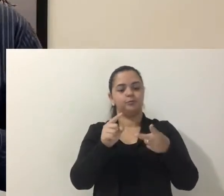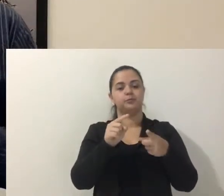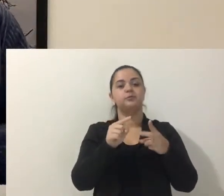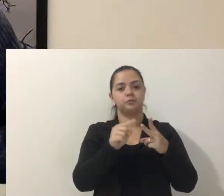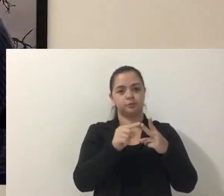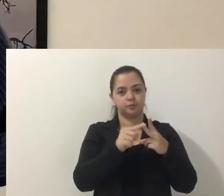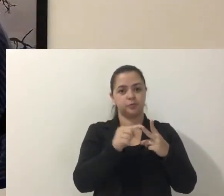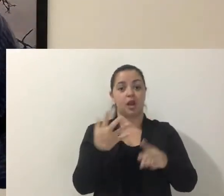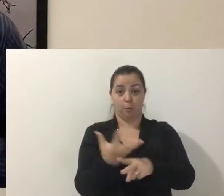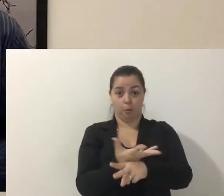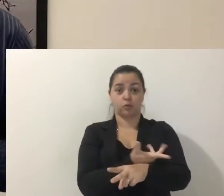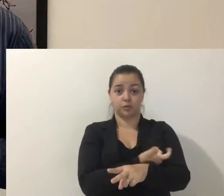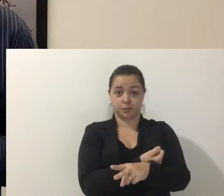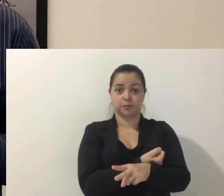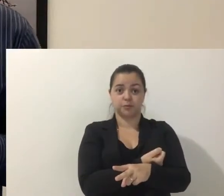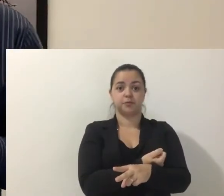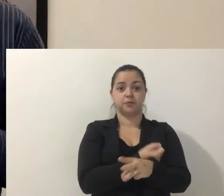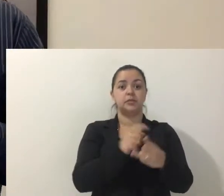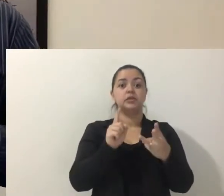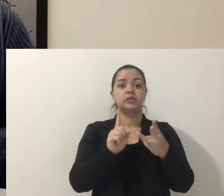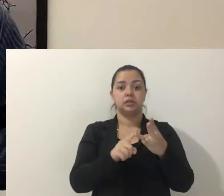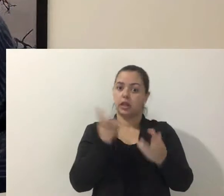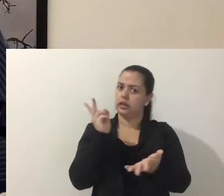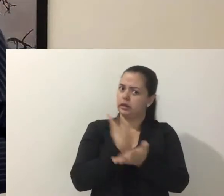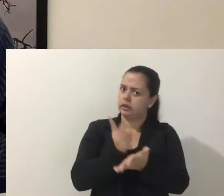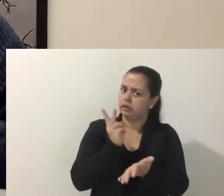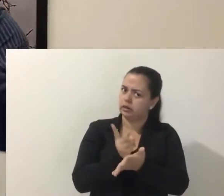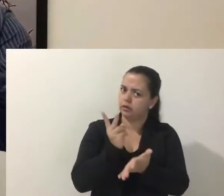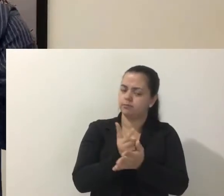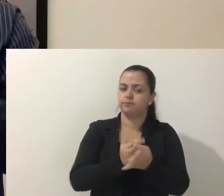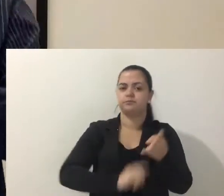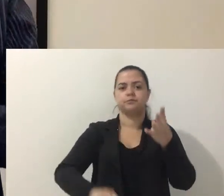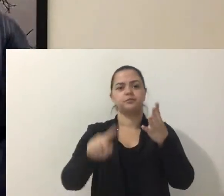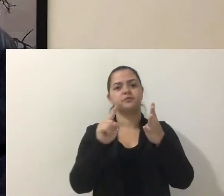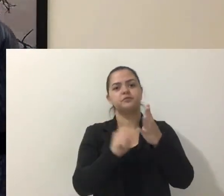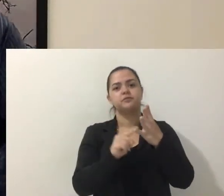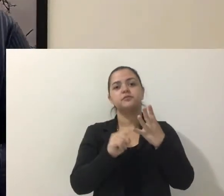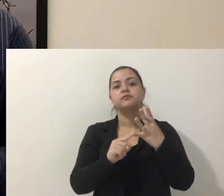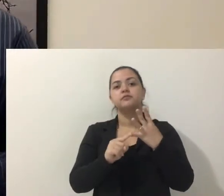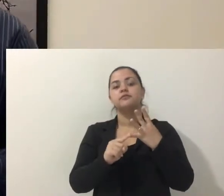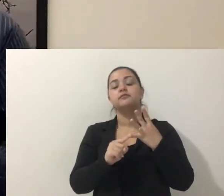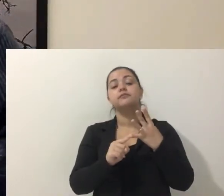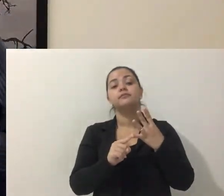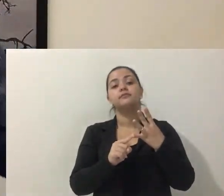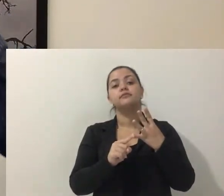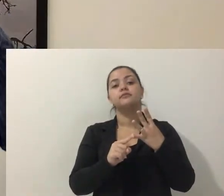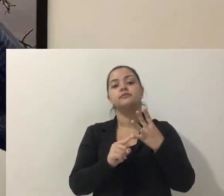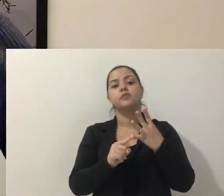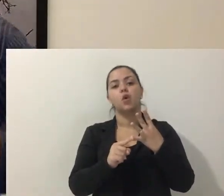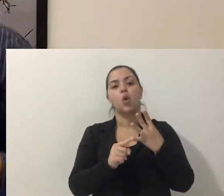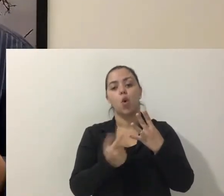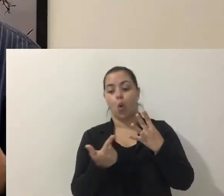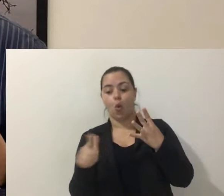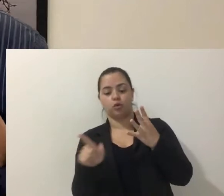uma união permanente e é uma união que traz outras duas características entre